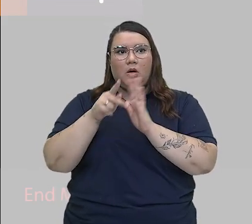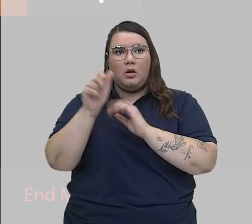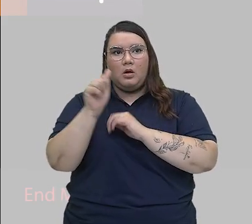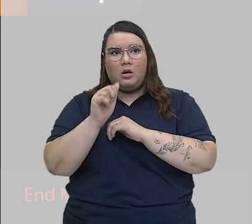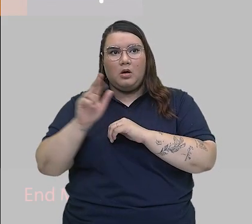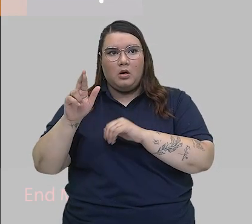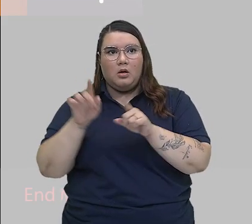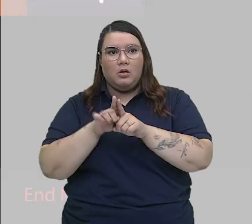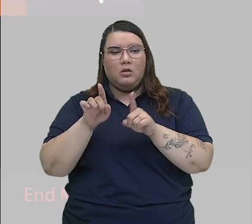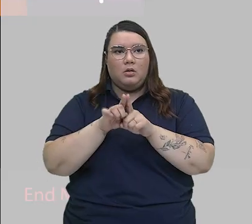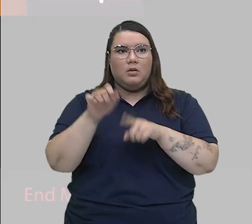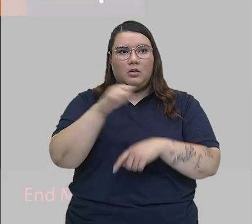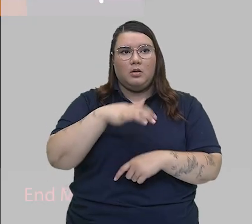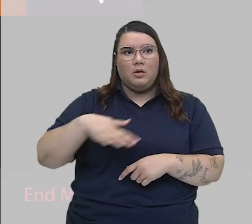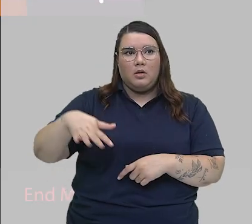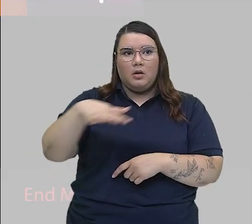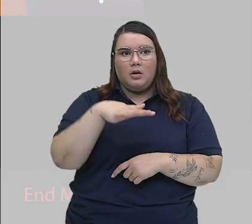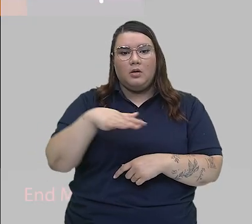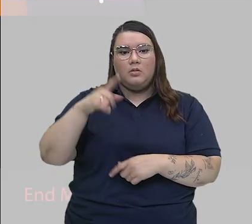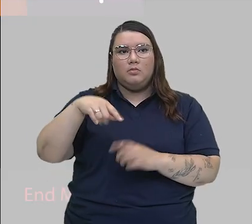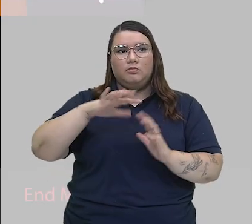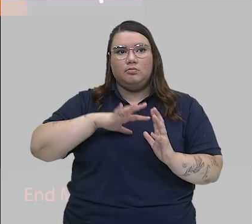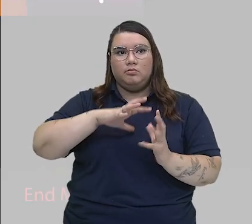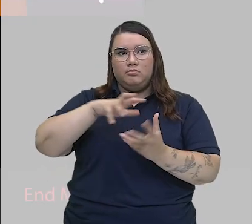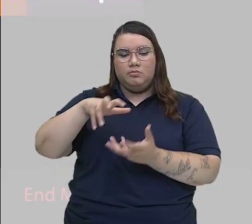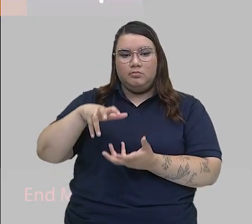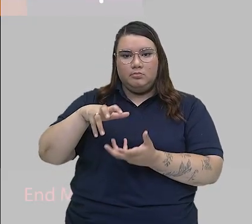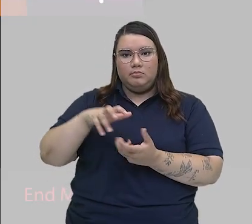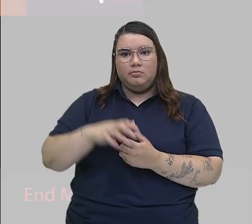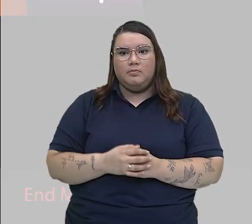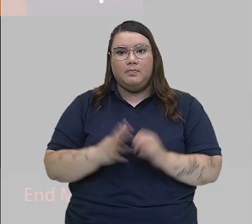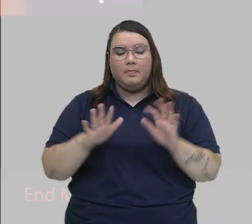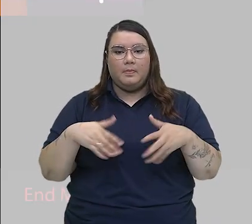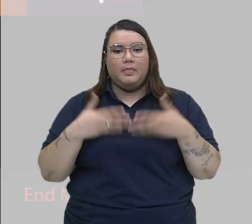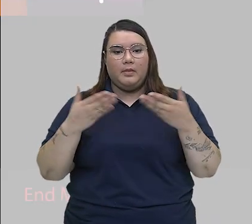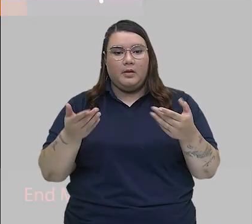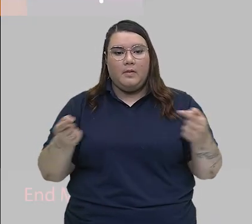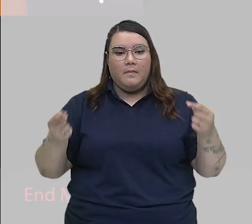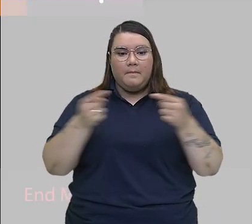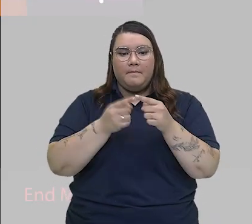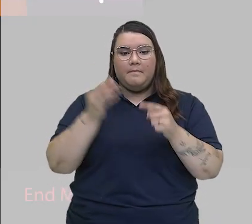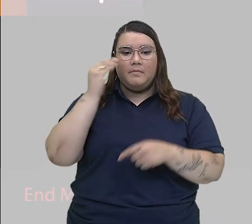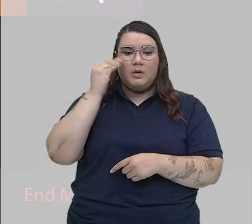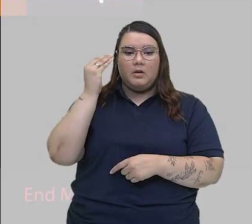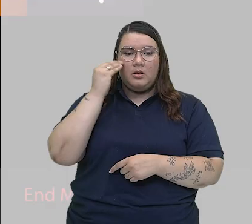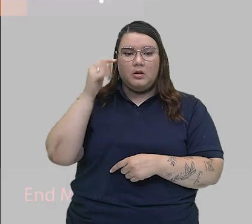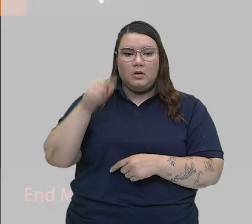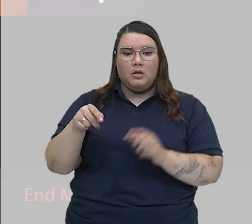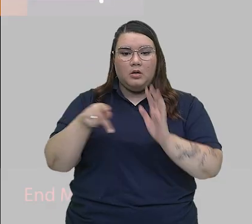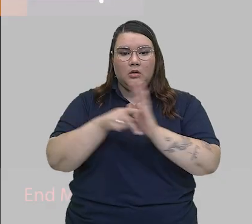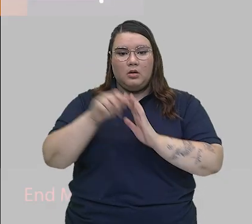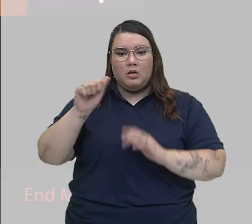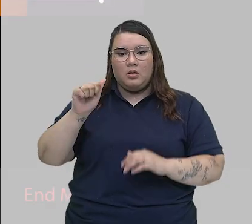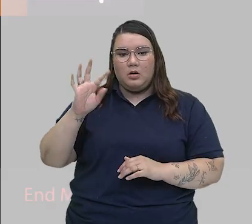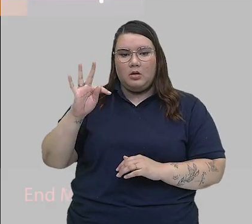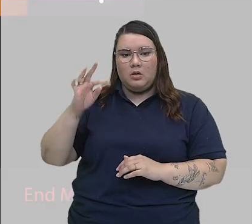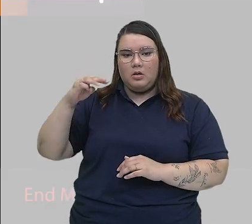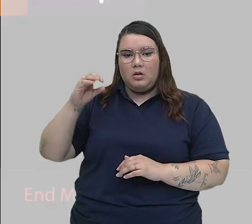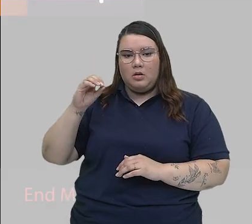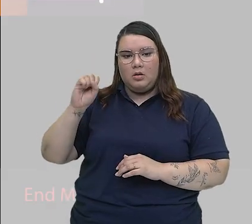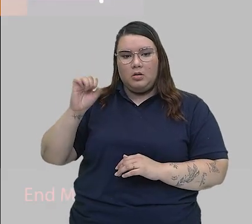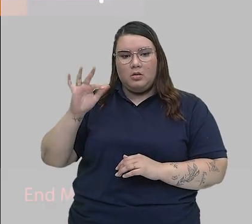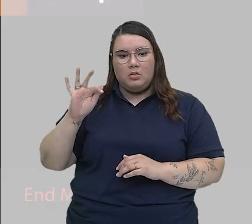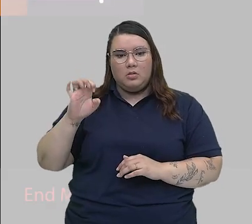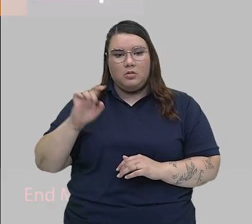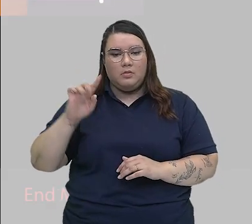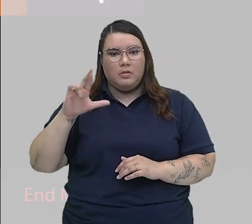a área é a superfície da Terra. No caso, aí, para medir essa pressão atmosférica, se utiliza